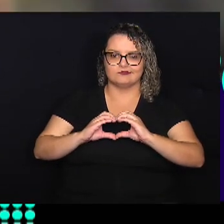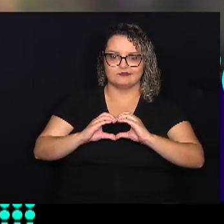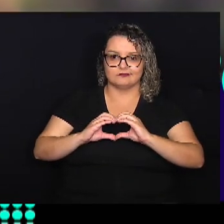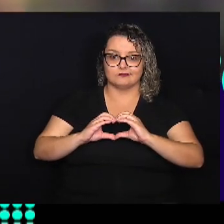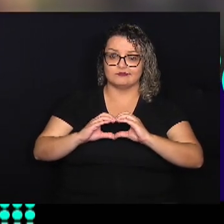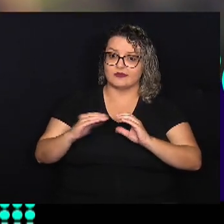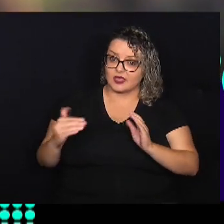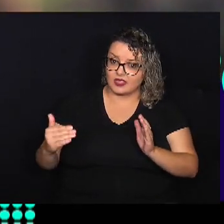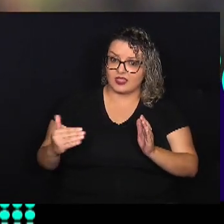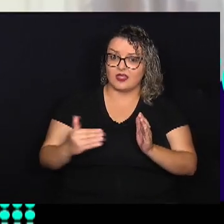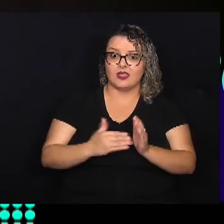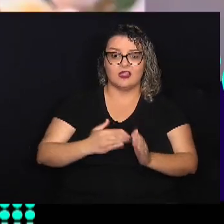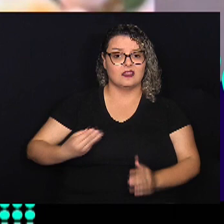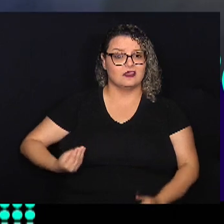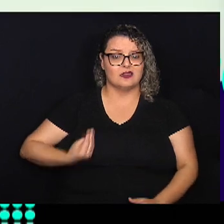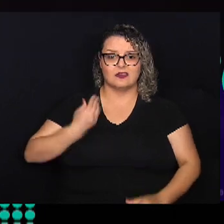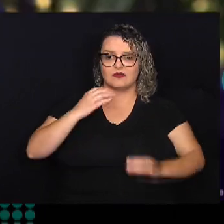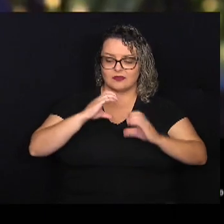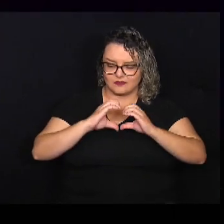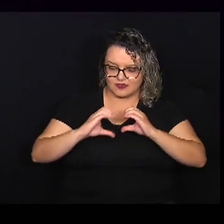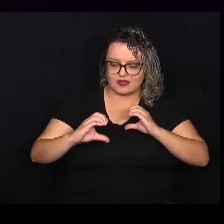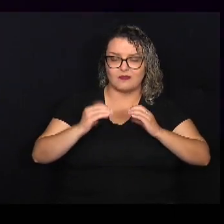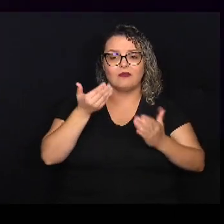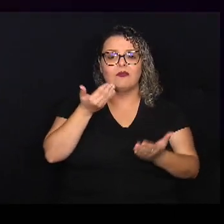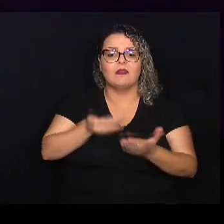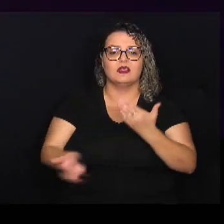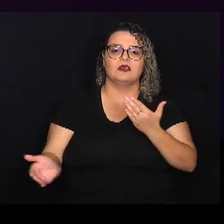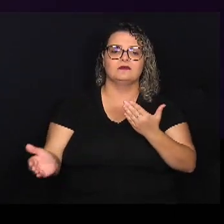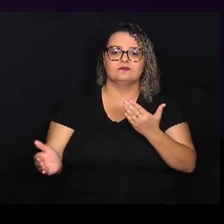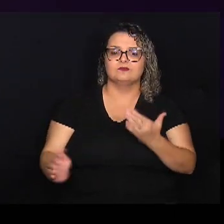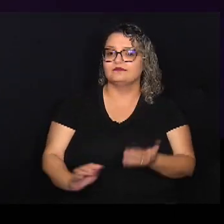Até passar a vida sem ela.